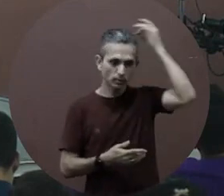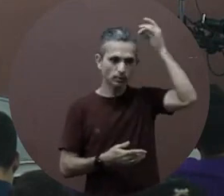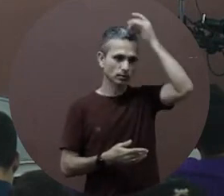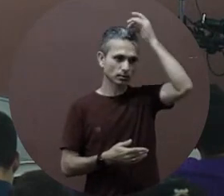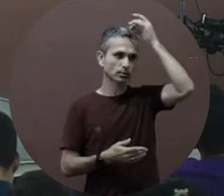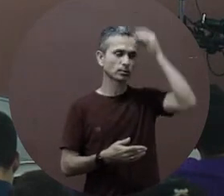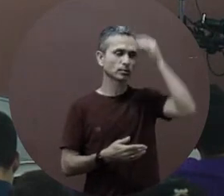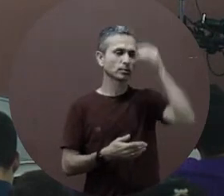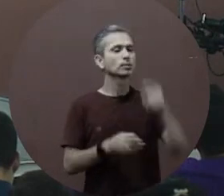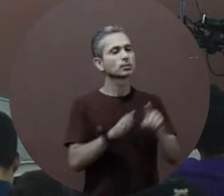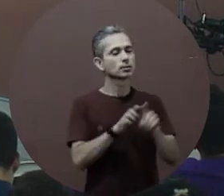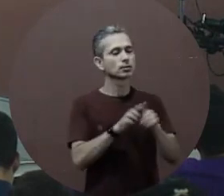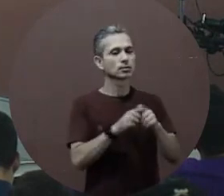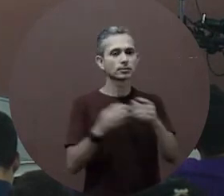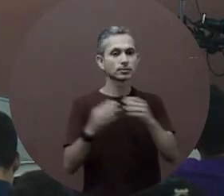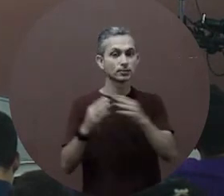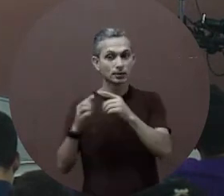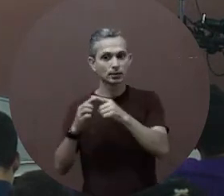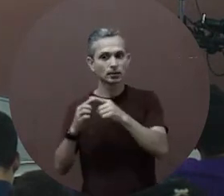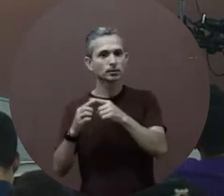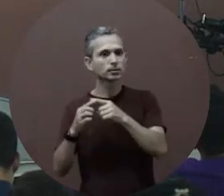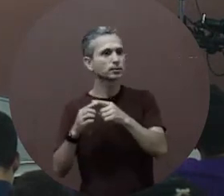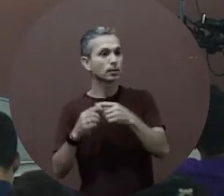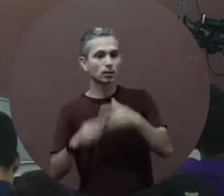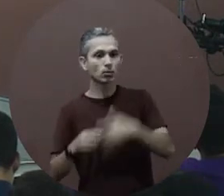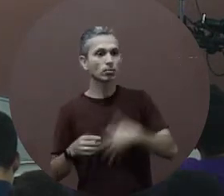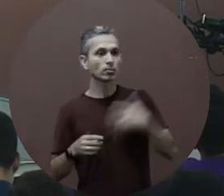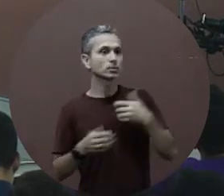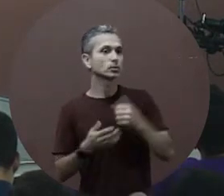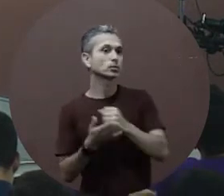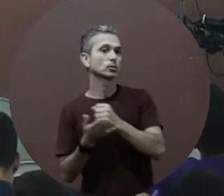tenha prazer de ajudar os líderes a cumprir a missão,